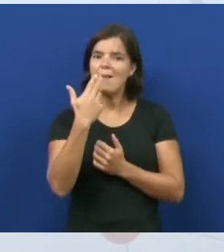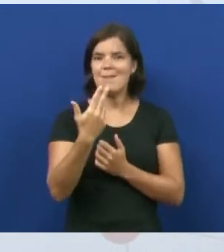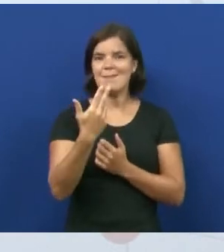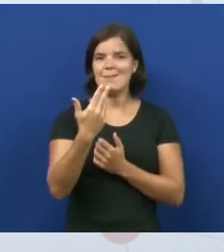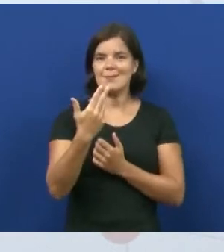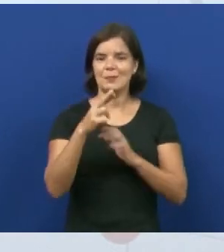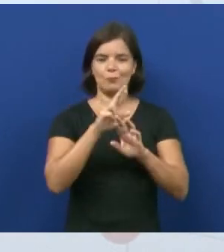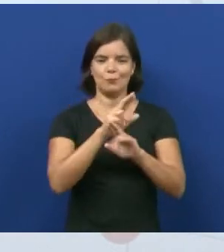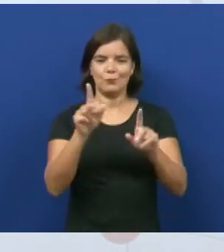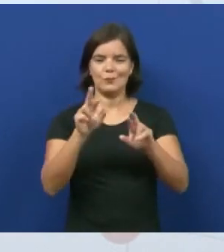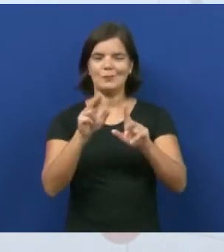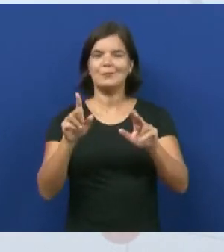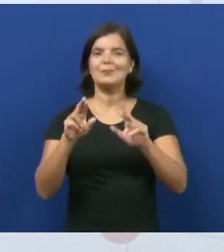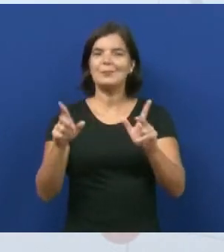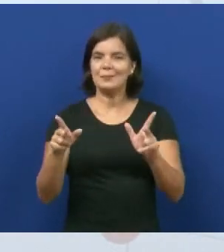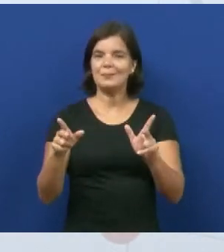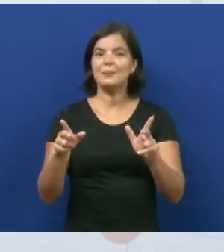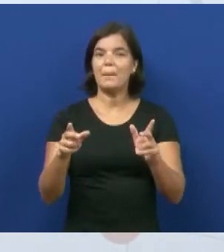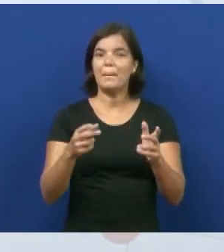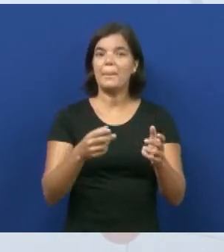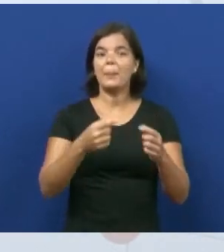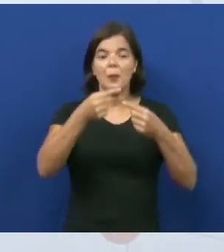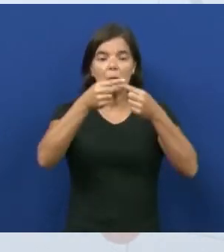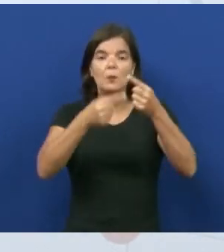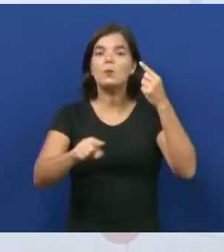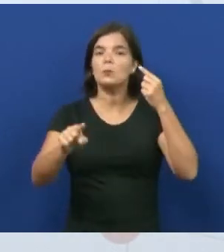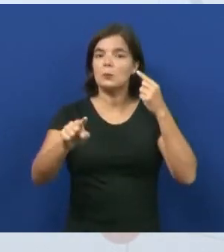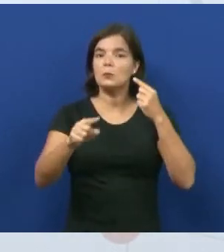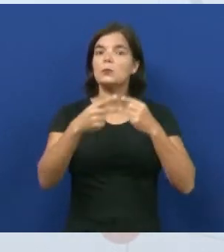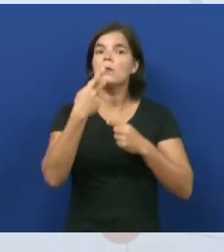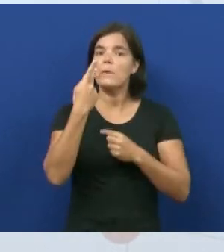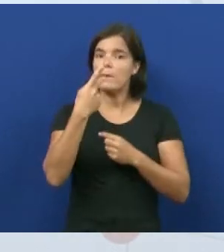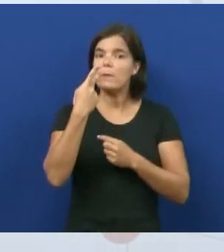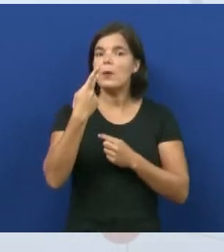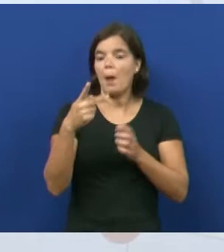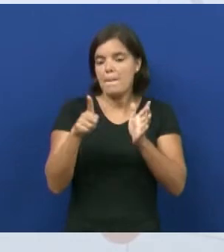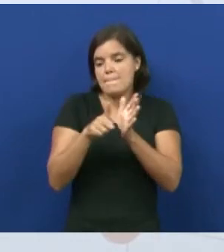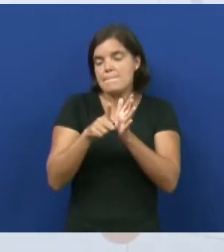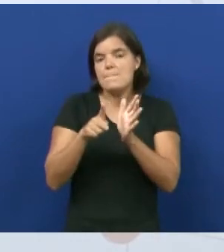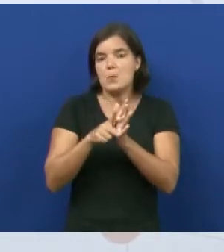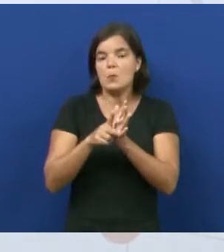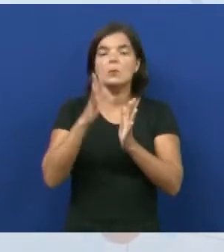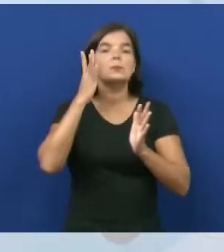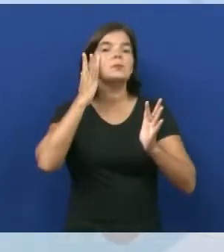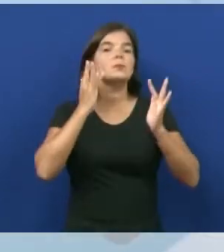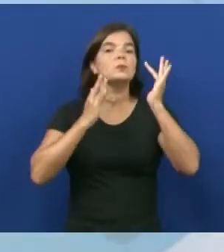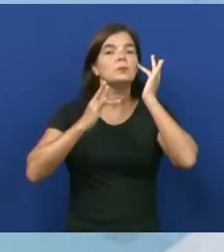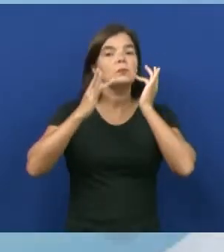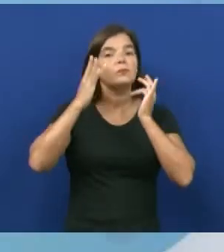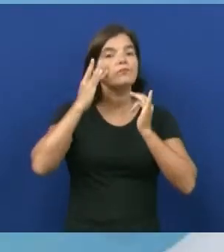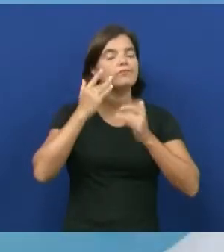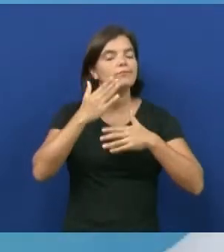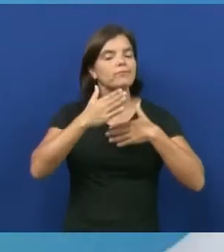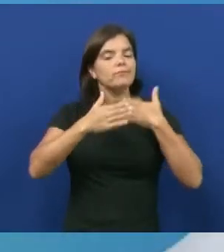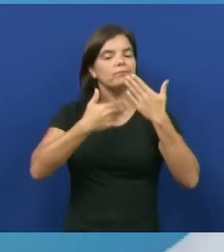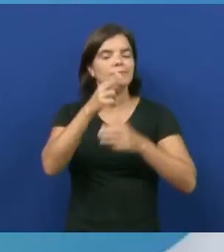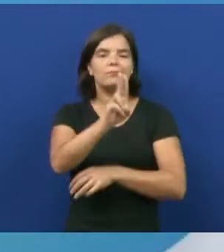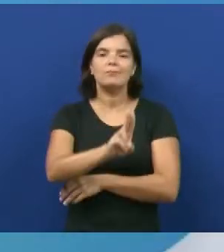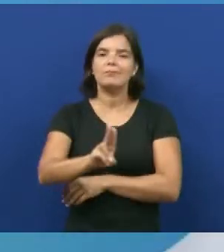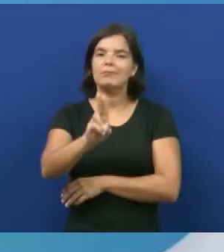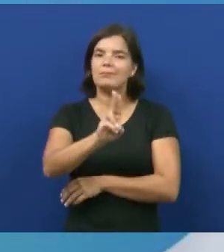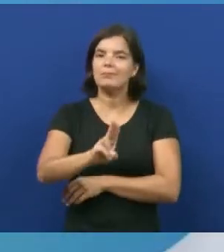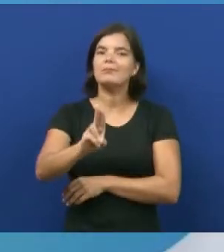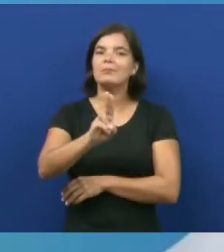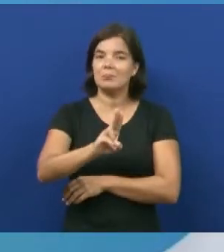região. Muitos foram proibidos de falar a sua língua. E aí o teatro, ele começa a ser